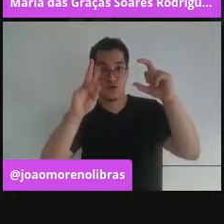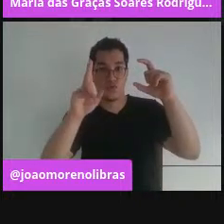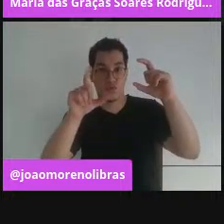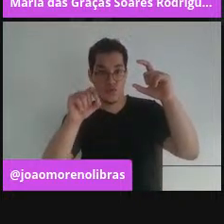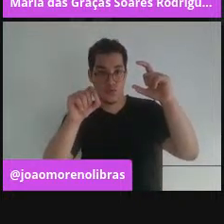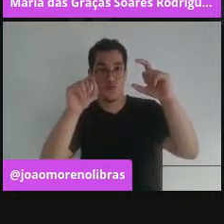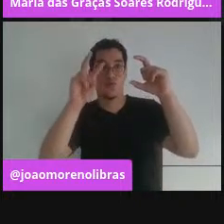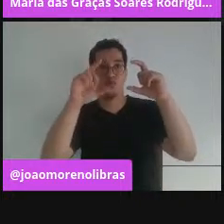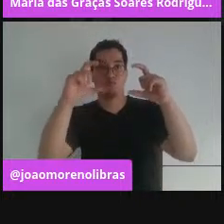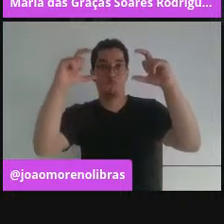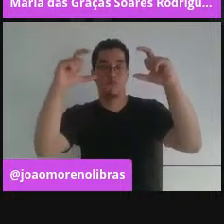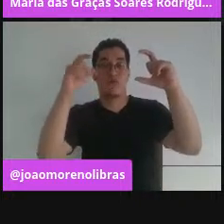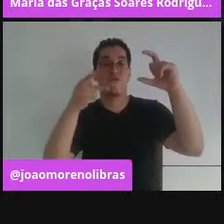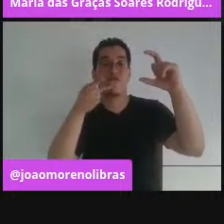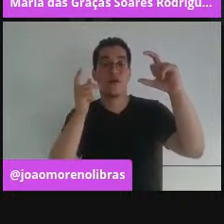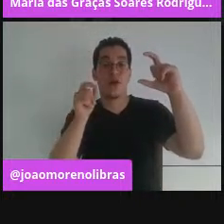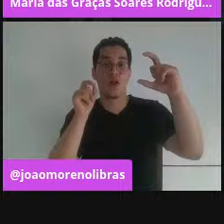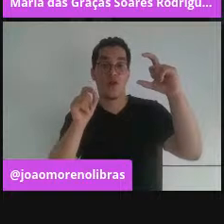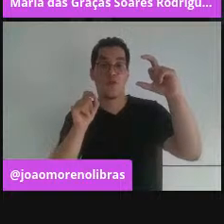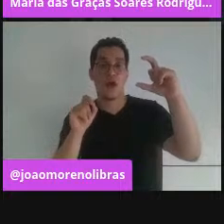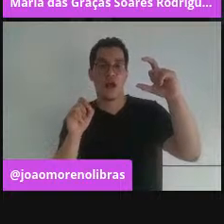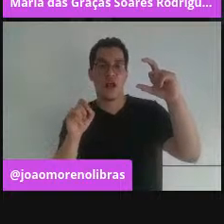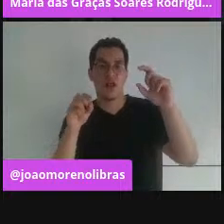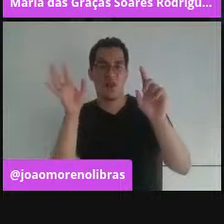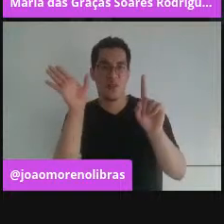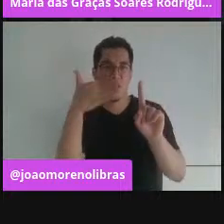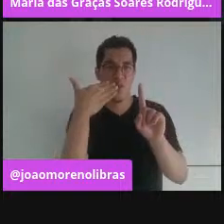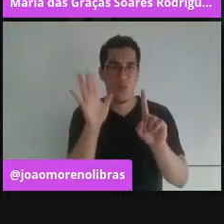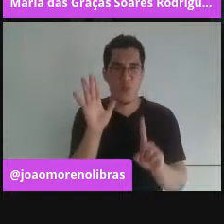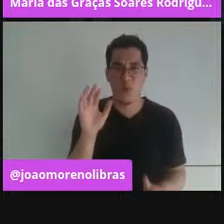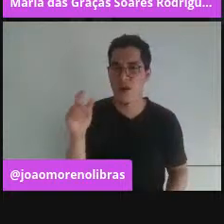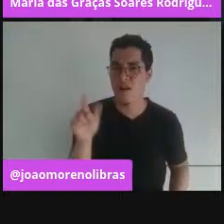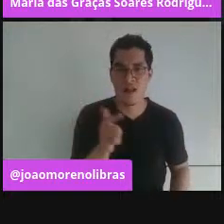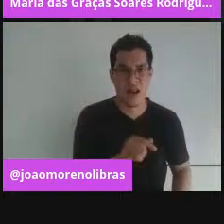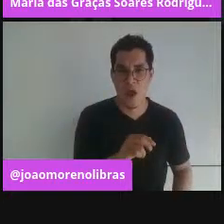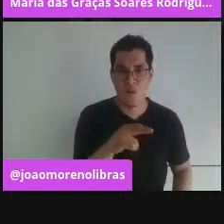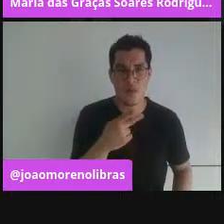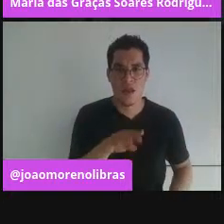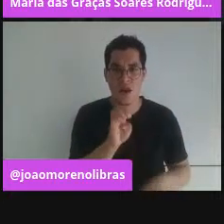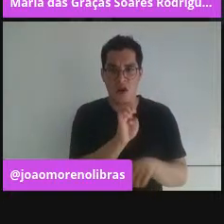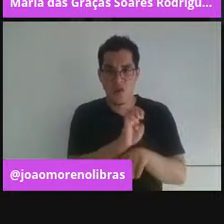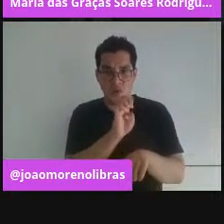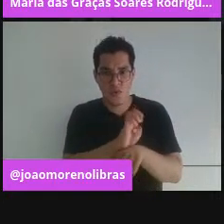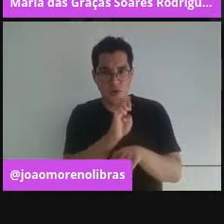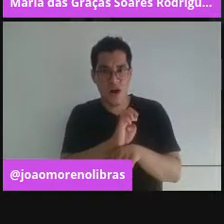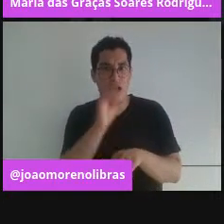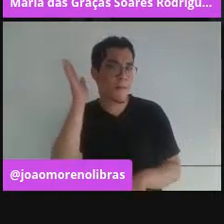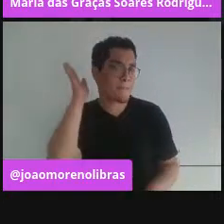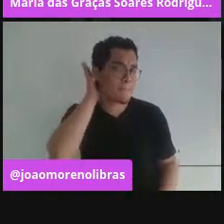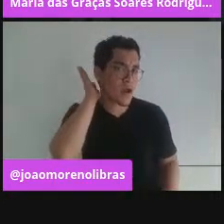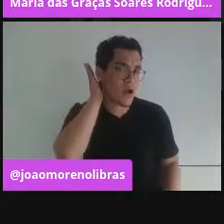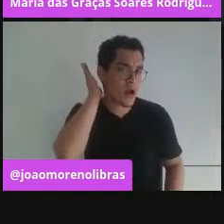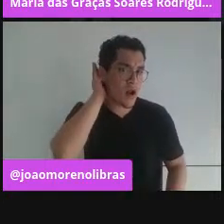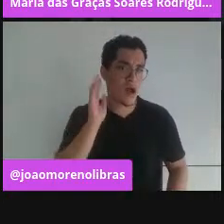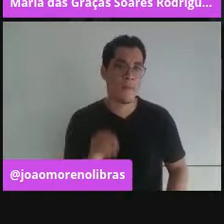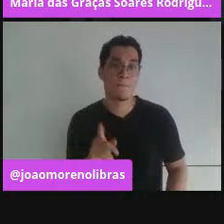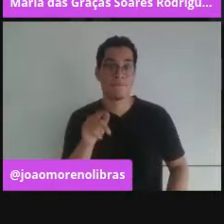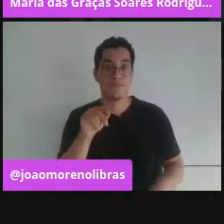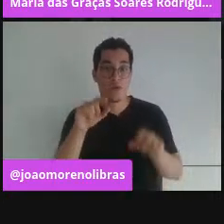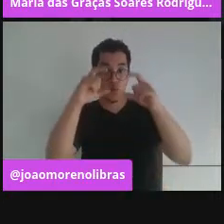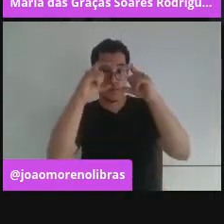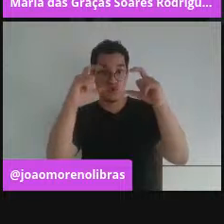Presas obrigadas a sentar em formigueiro discordam, fecho aspas. Esse título veicula reações de duas